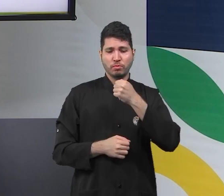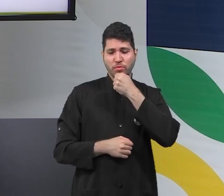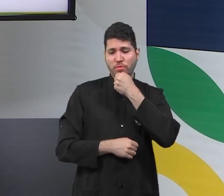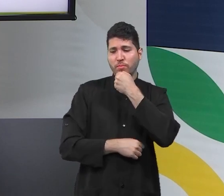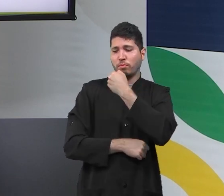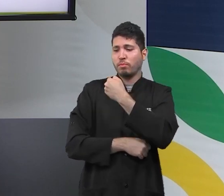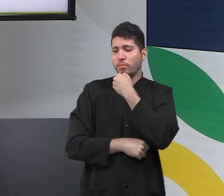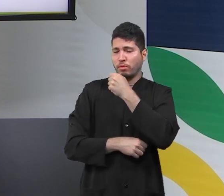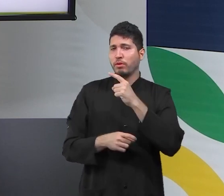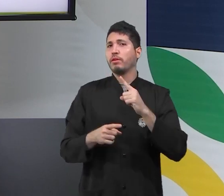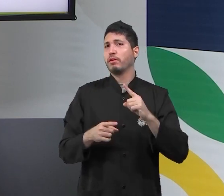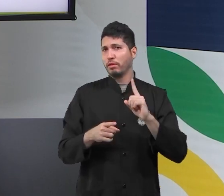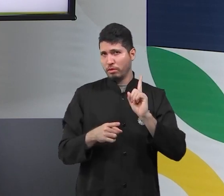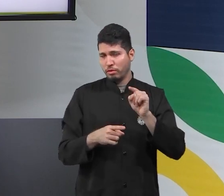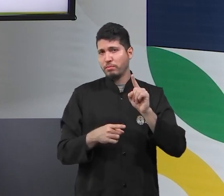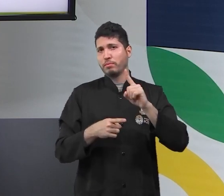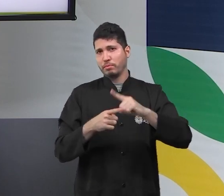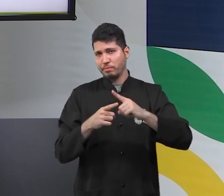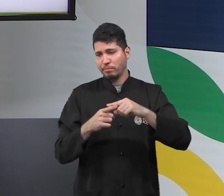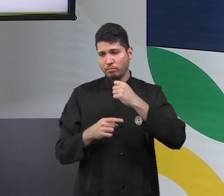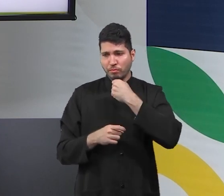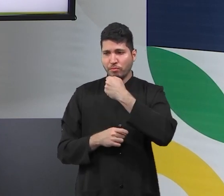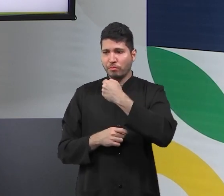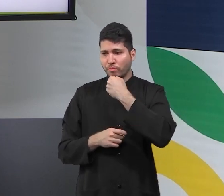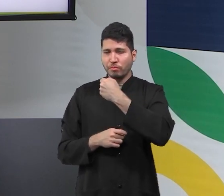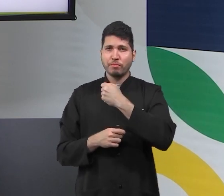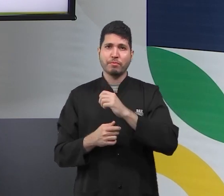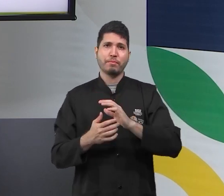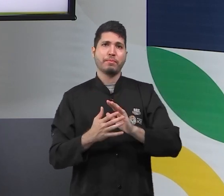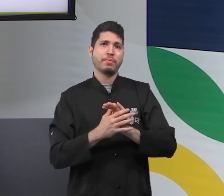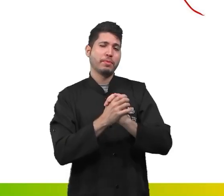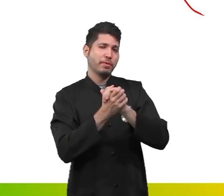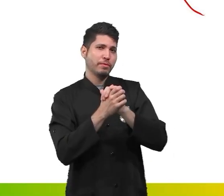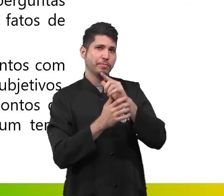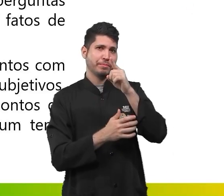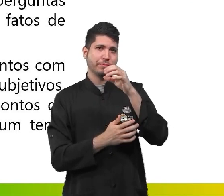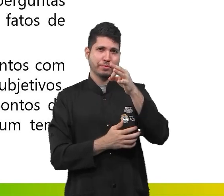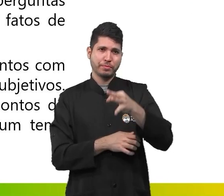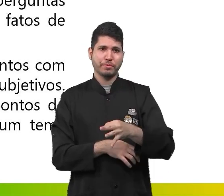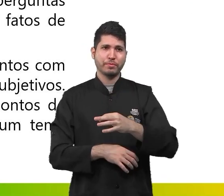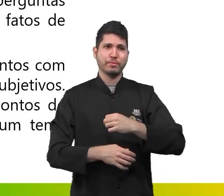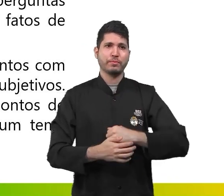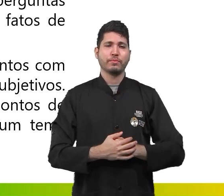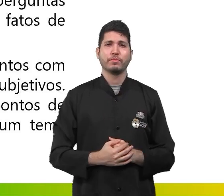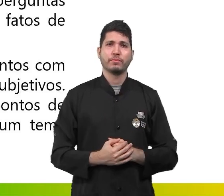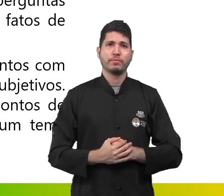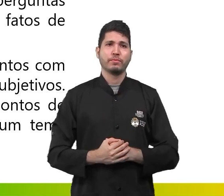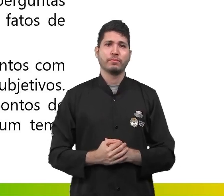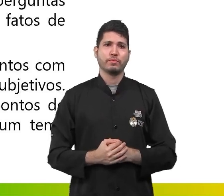Parabéns aí a você que acertou. Vamos continuar?